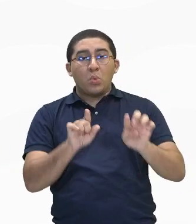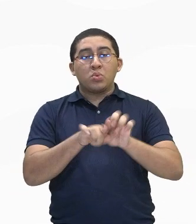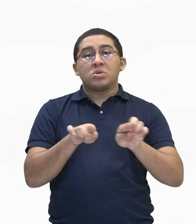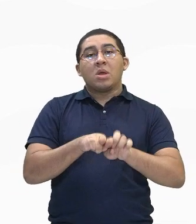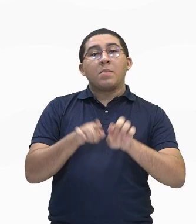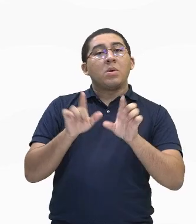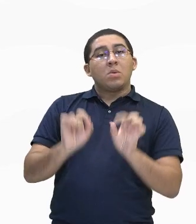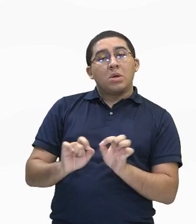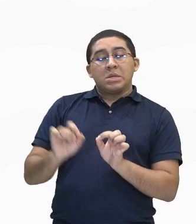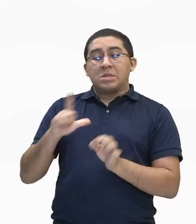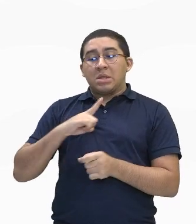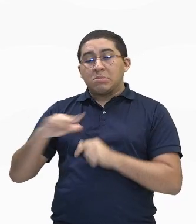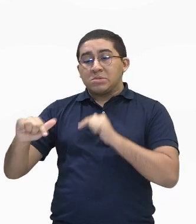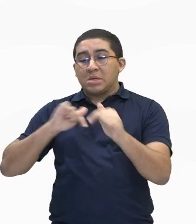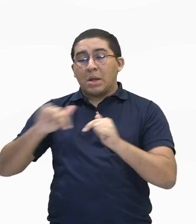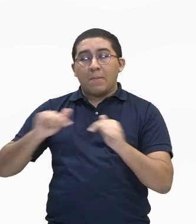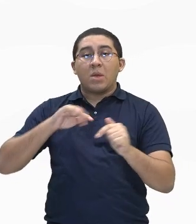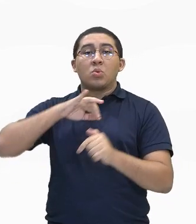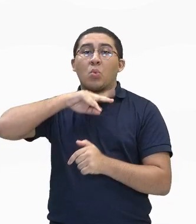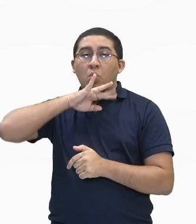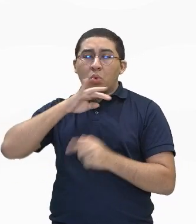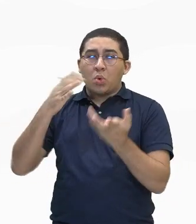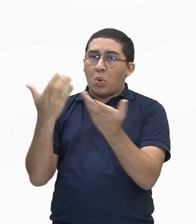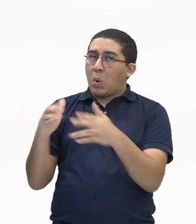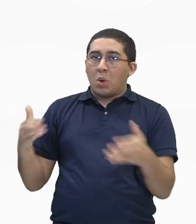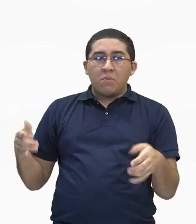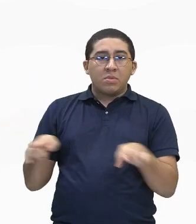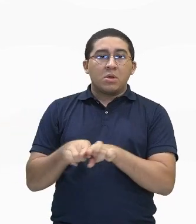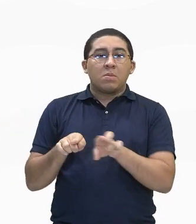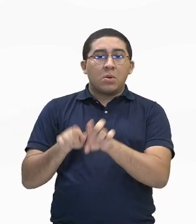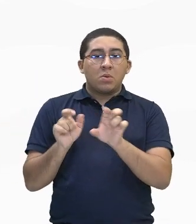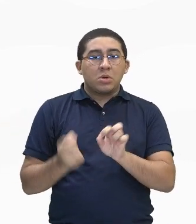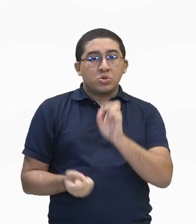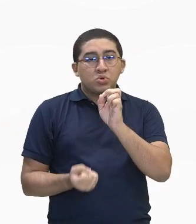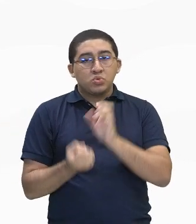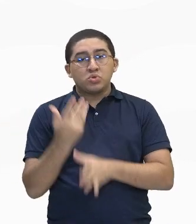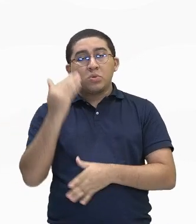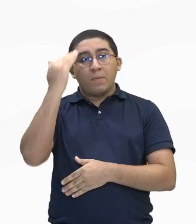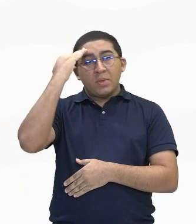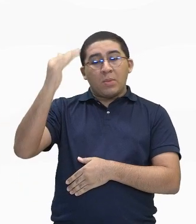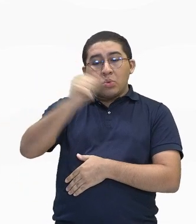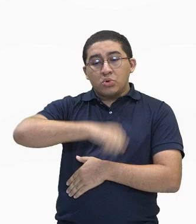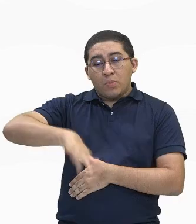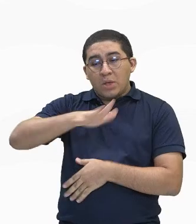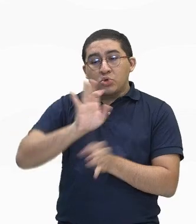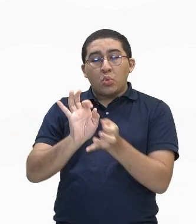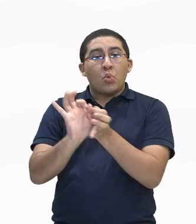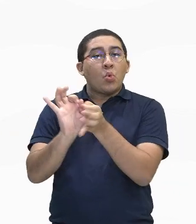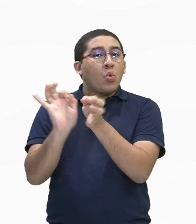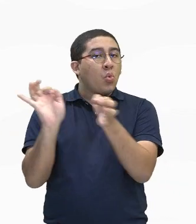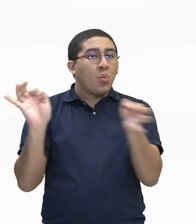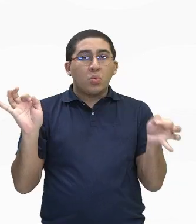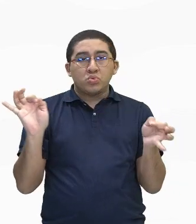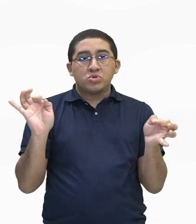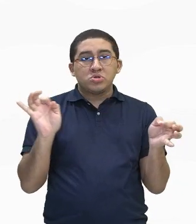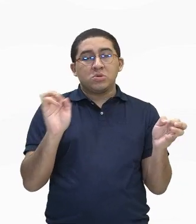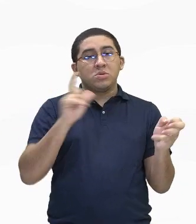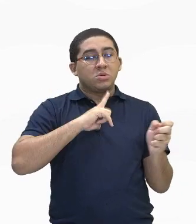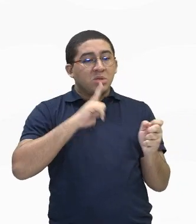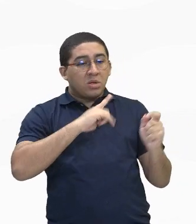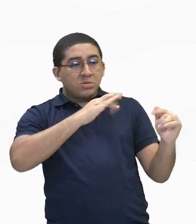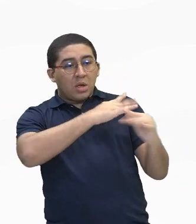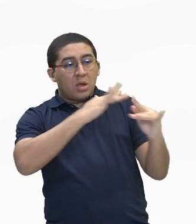dessas atividades que, infelizmente, acaba surgindo, principalmente em áreas mais distantes ali de centros, né,